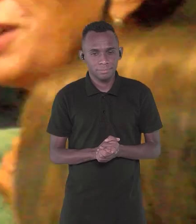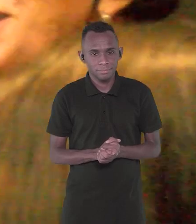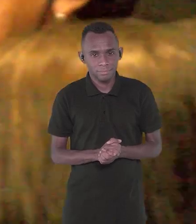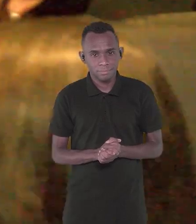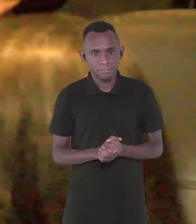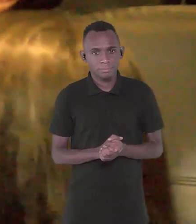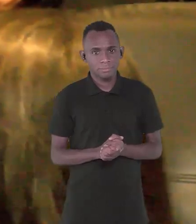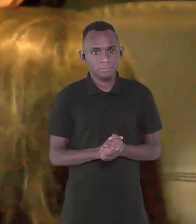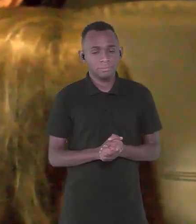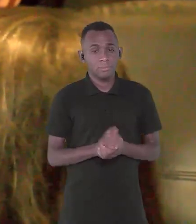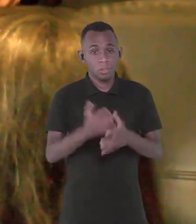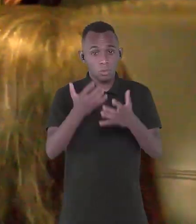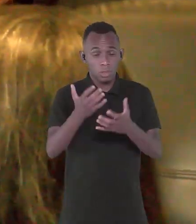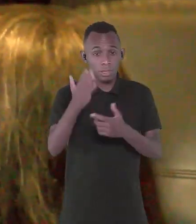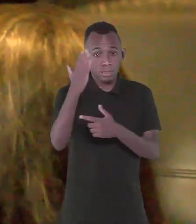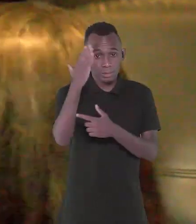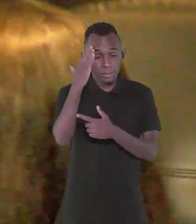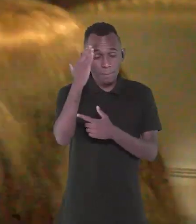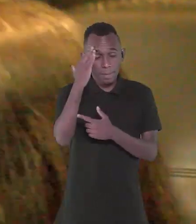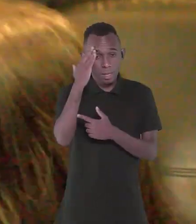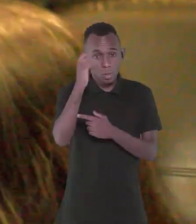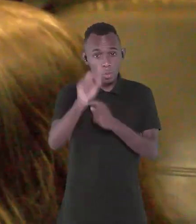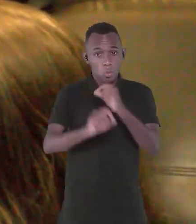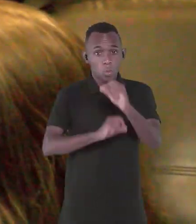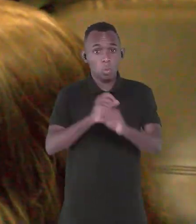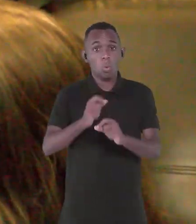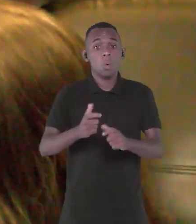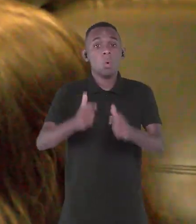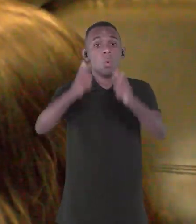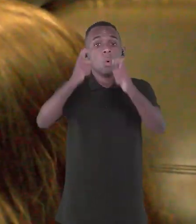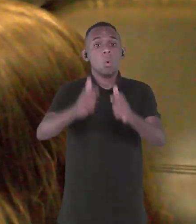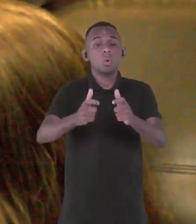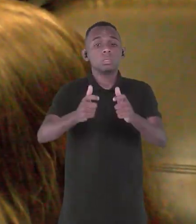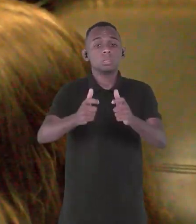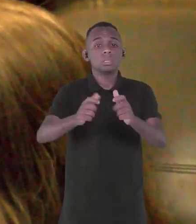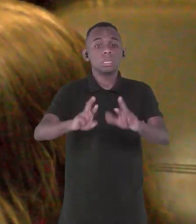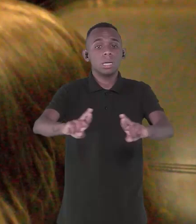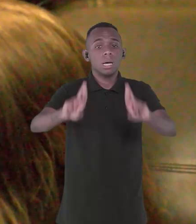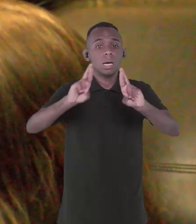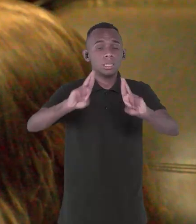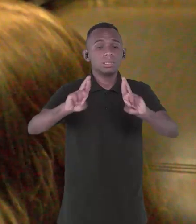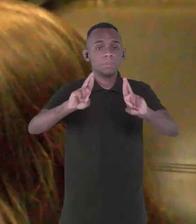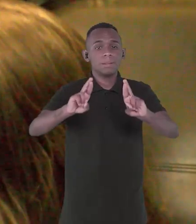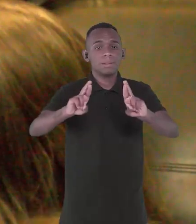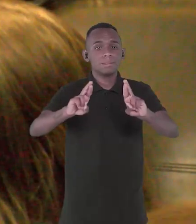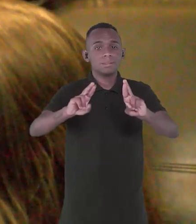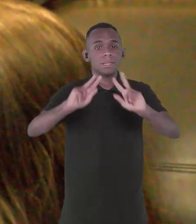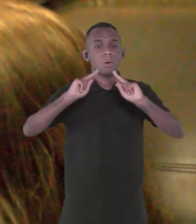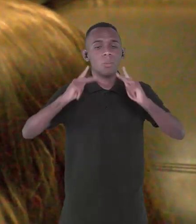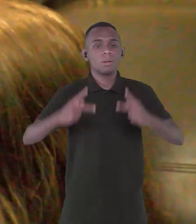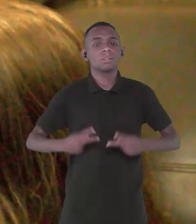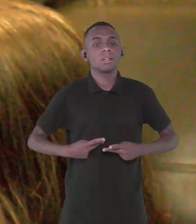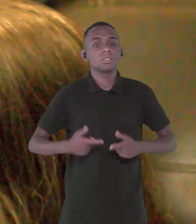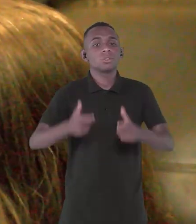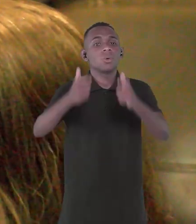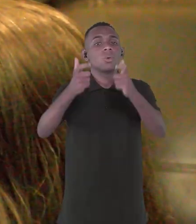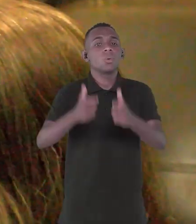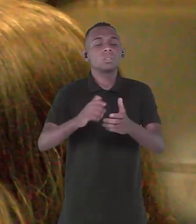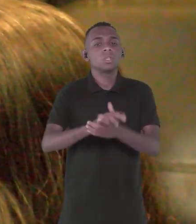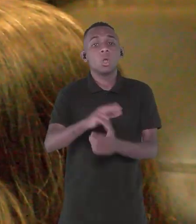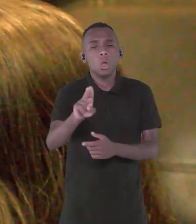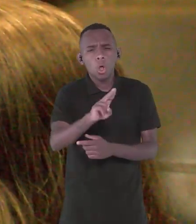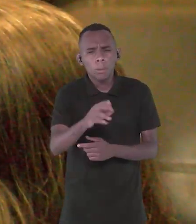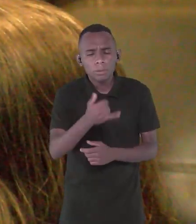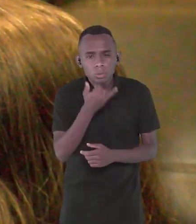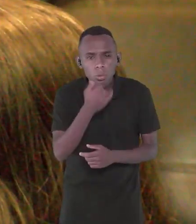Eu queria saber, Jamil, onde está a esperança para a humanidade? Como é que você chama